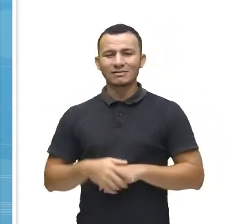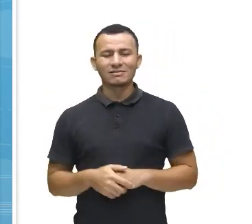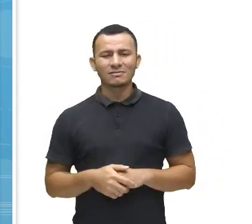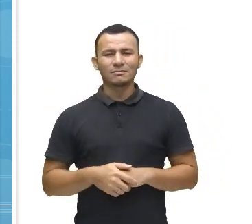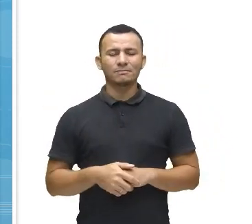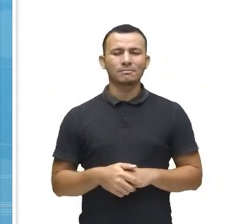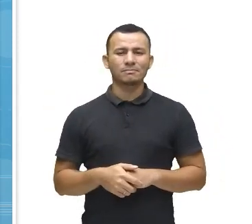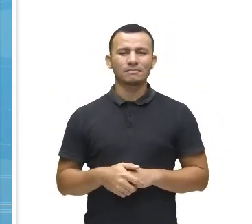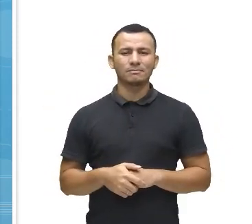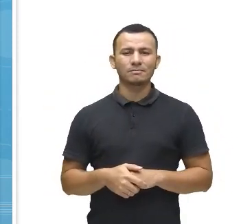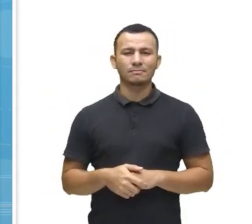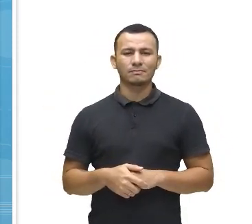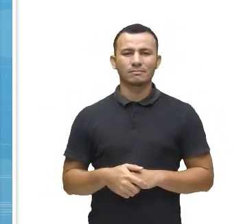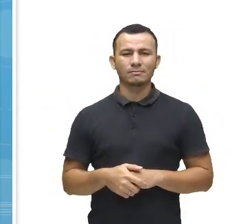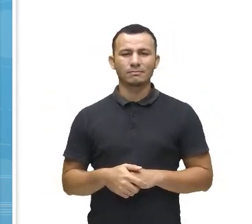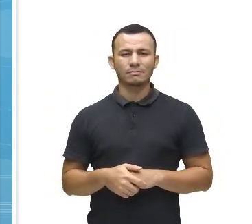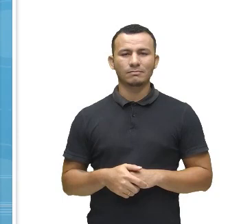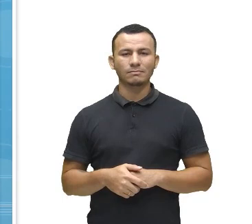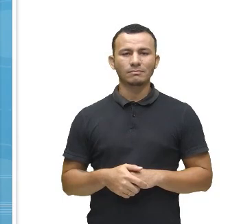diz o nosso